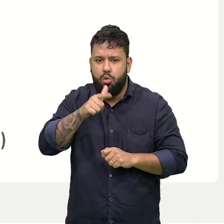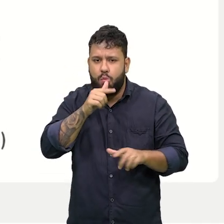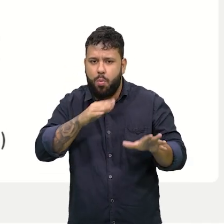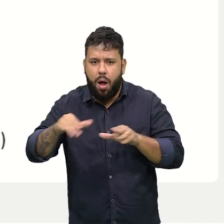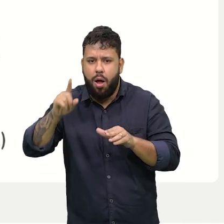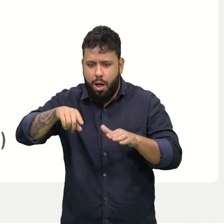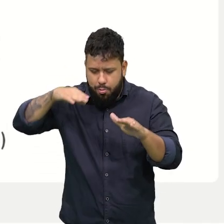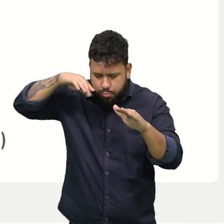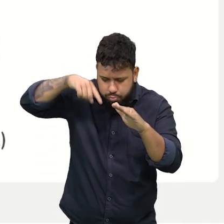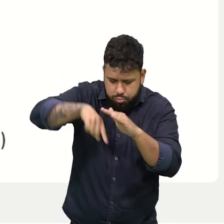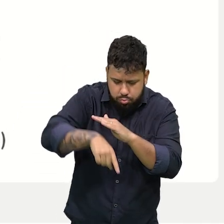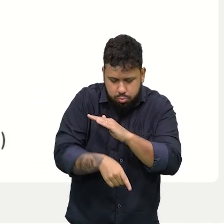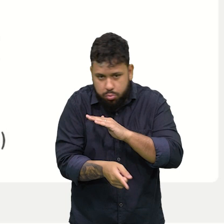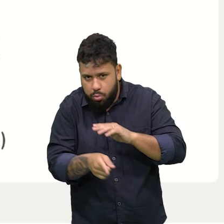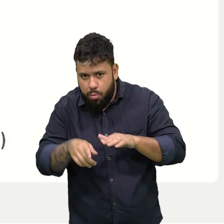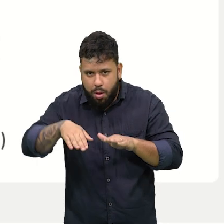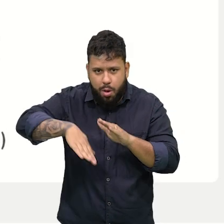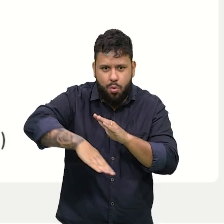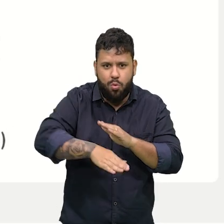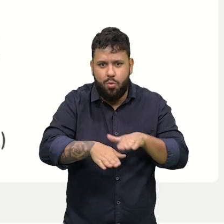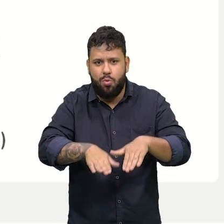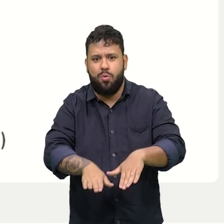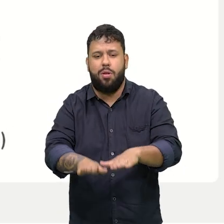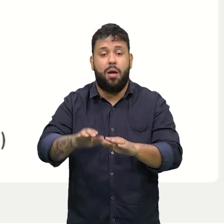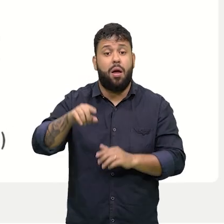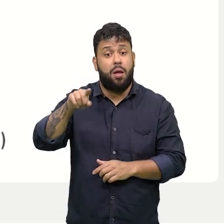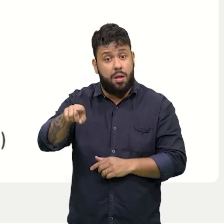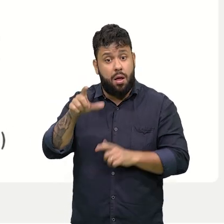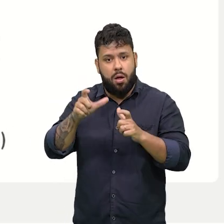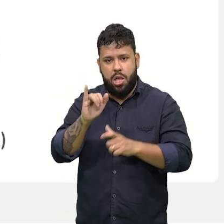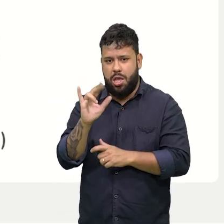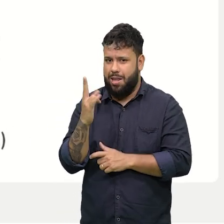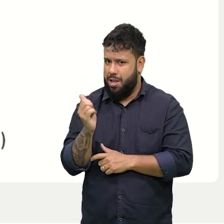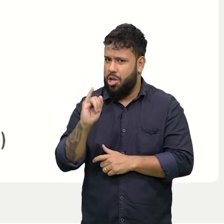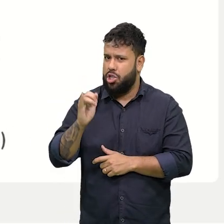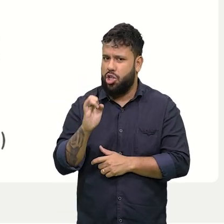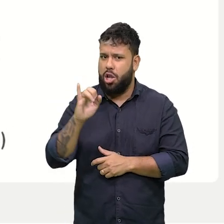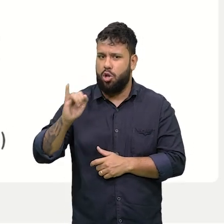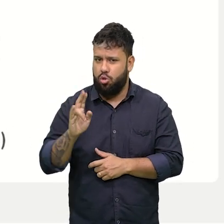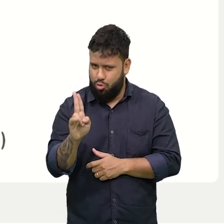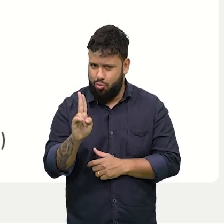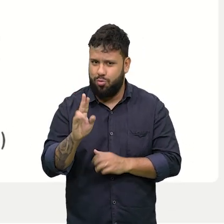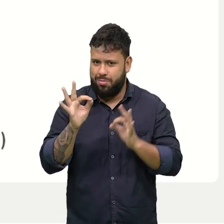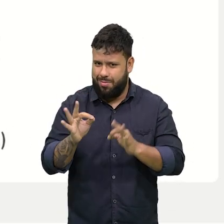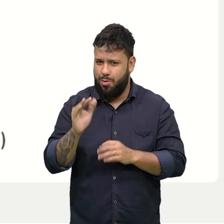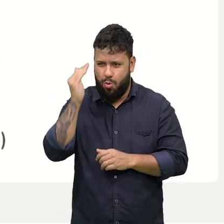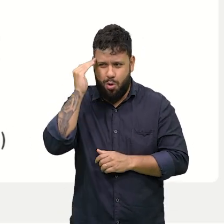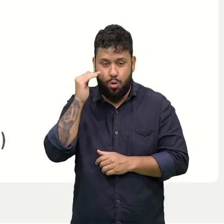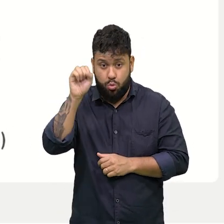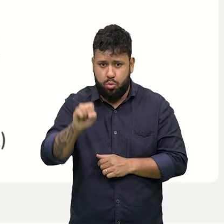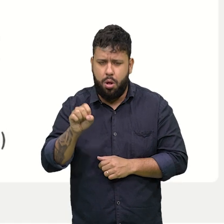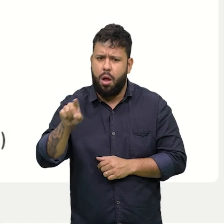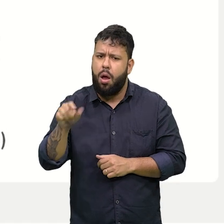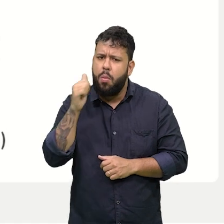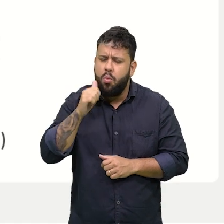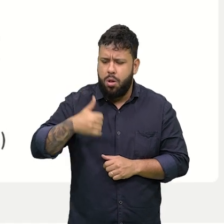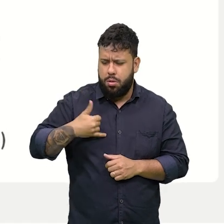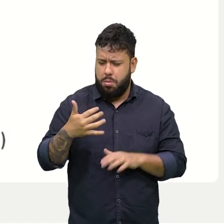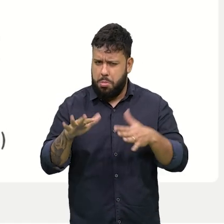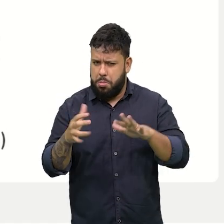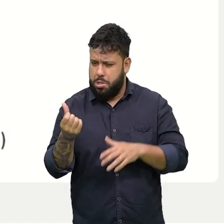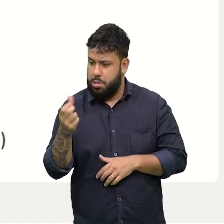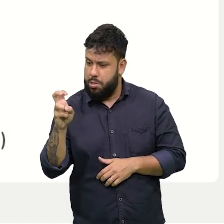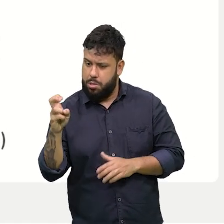da ilha de Jeju, no sul da Coreia do Sul. Essas mulheres hoje, com idade entre 65 e 90